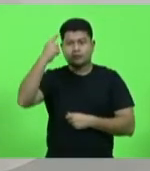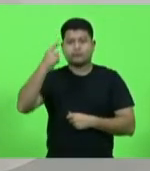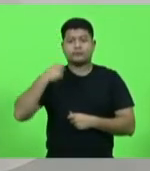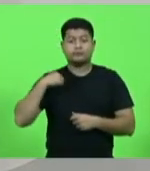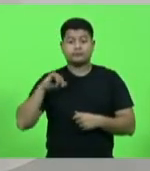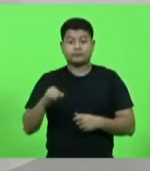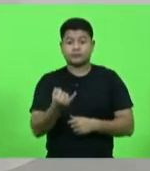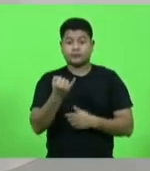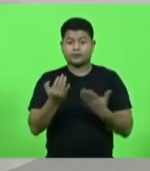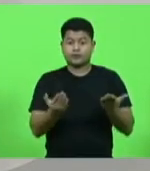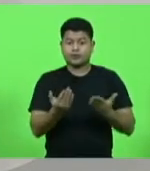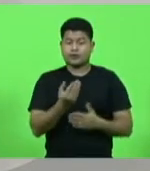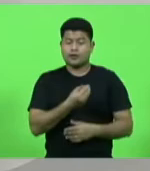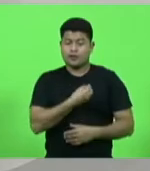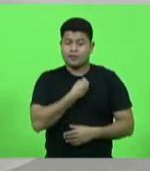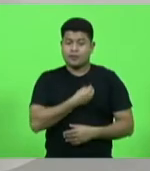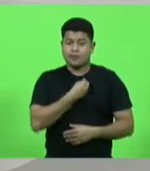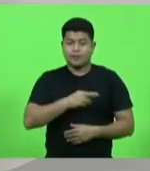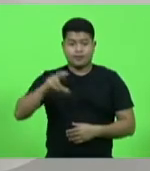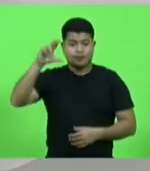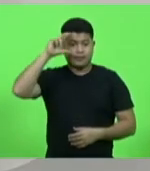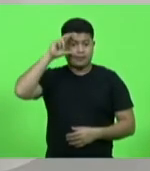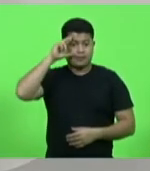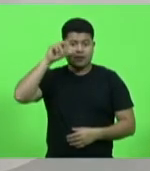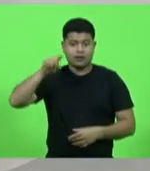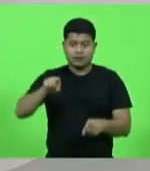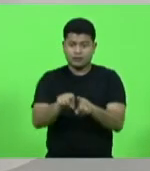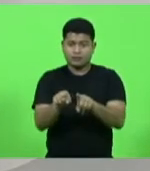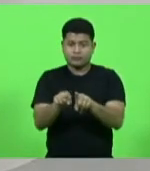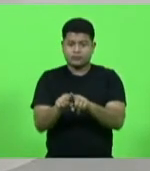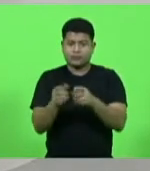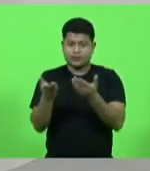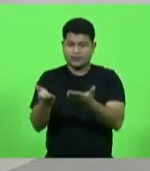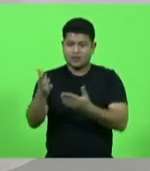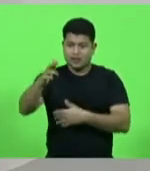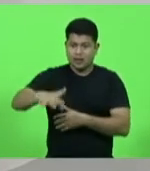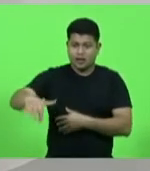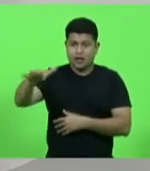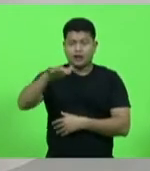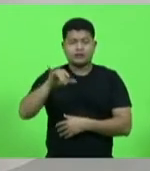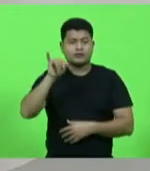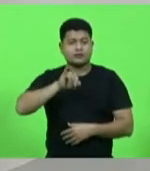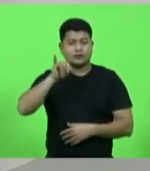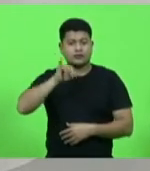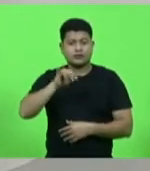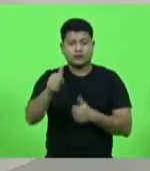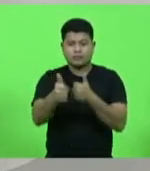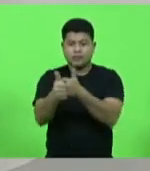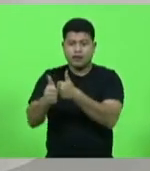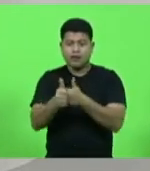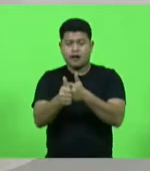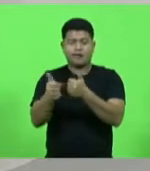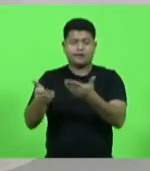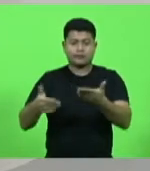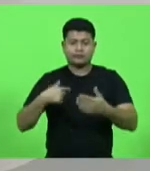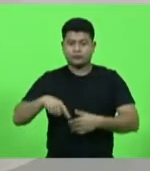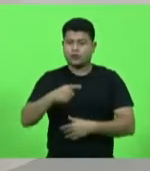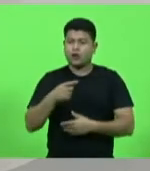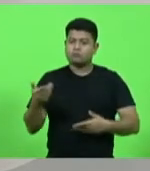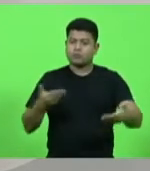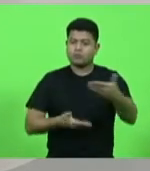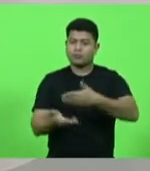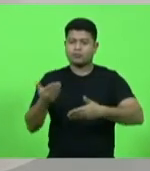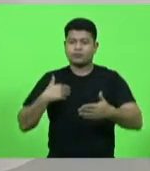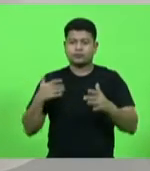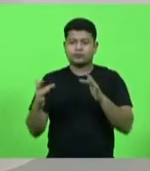aqui a presença do deputado Alba, que também é muito presente na nossa região do Vale, compartilhamos a nossa região.